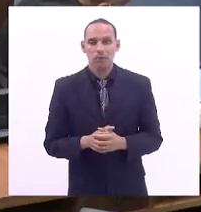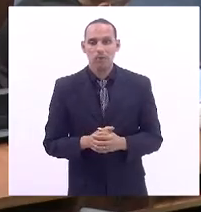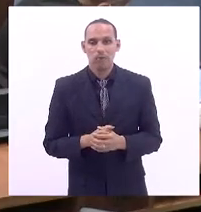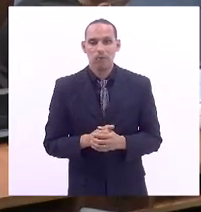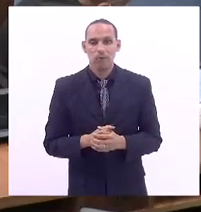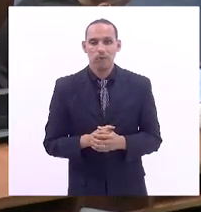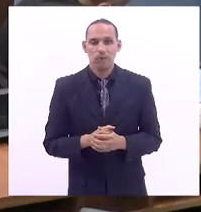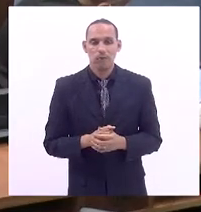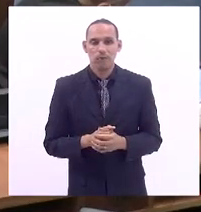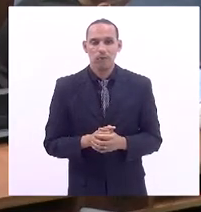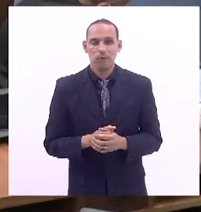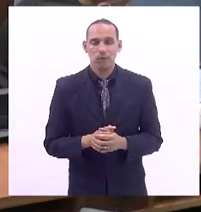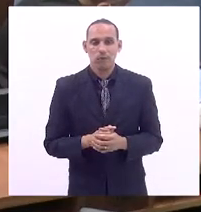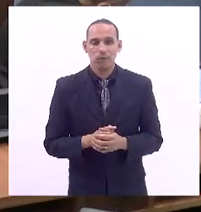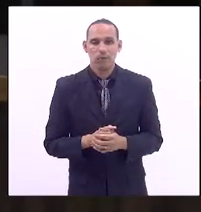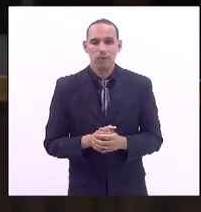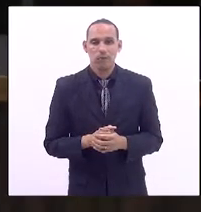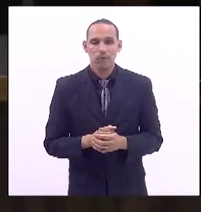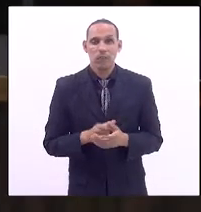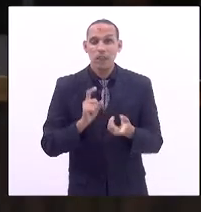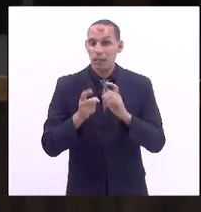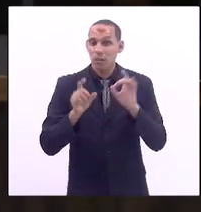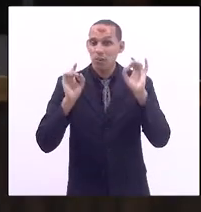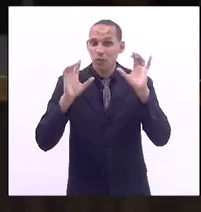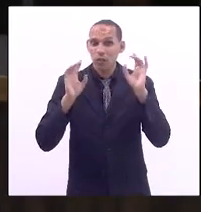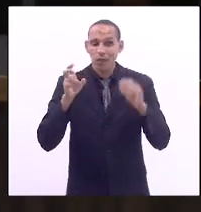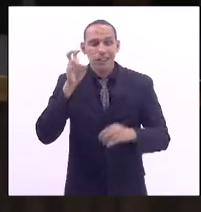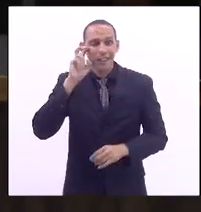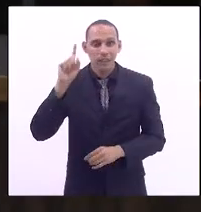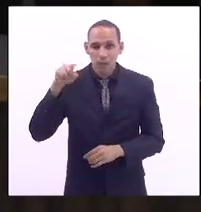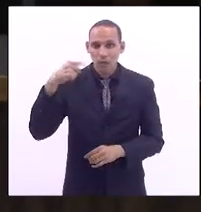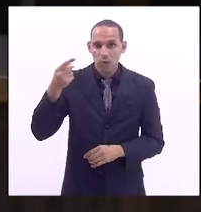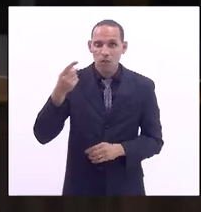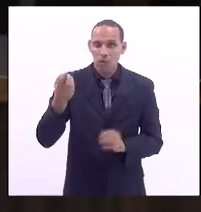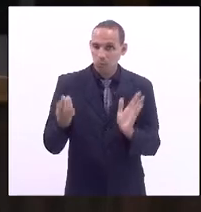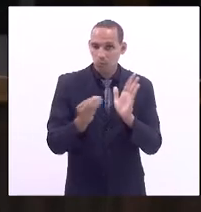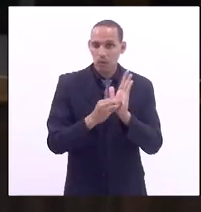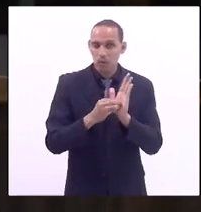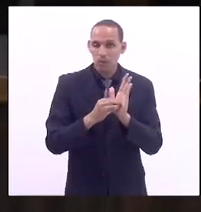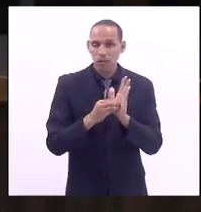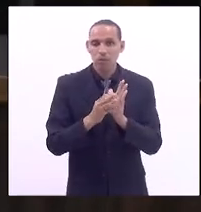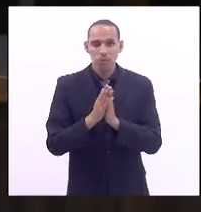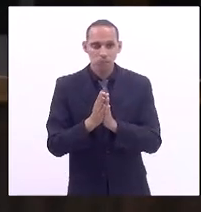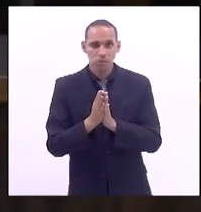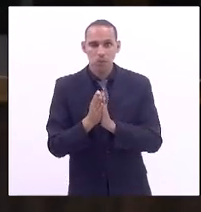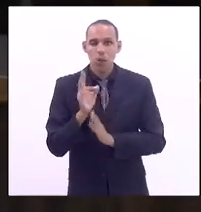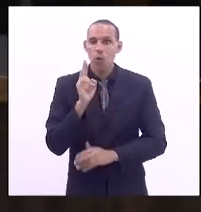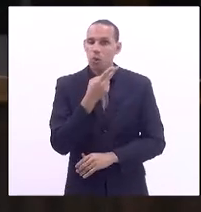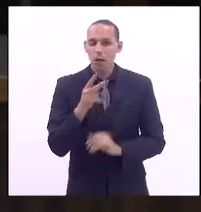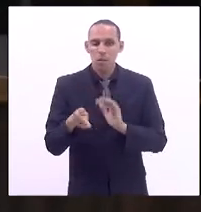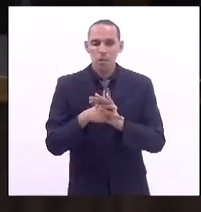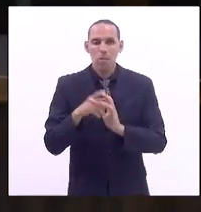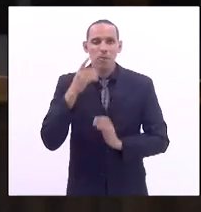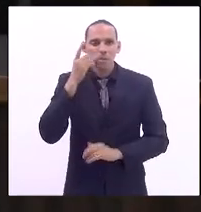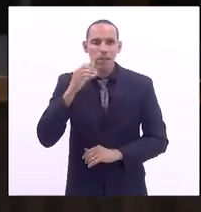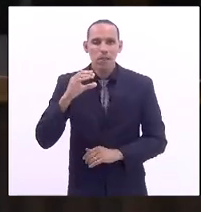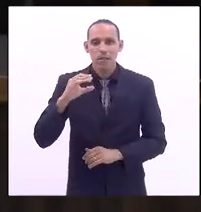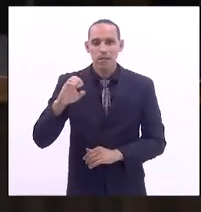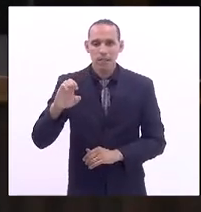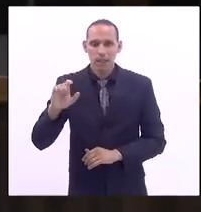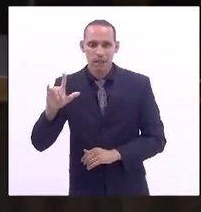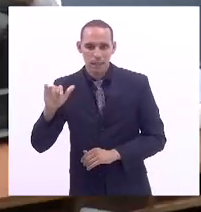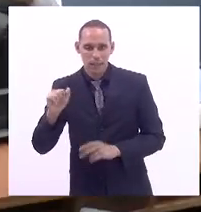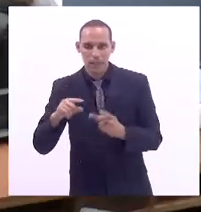a fazer uma sessão Extraordinária na próxima quinta República com urgência da deputada Célia Deputado